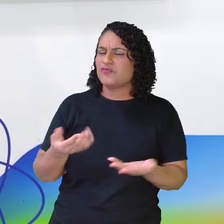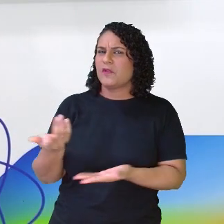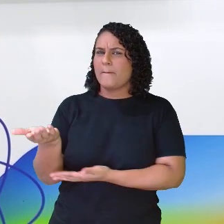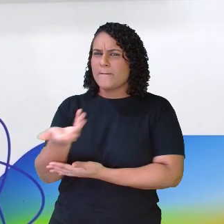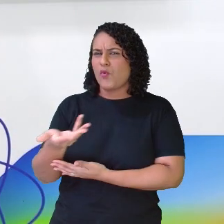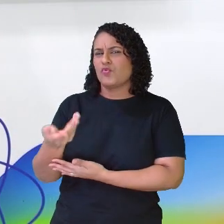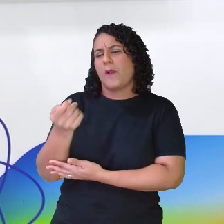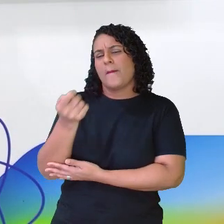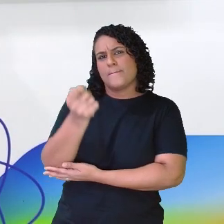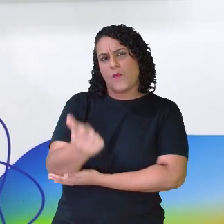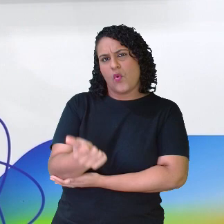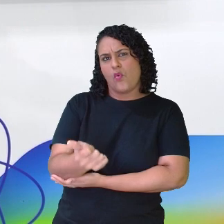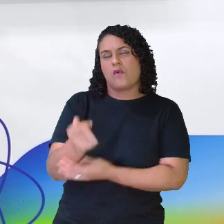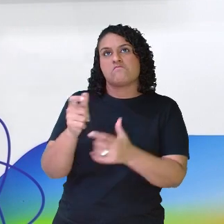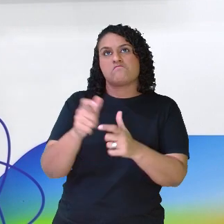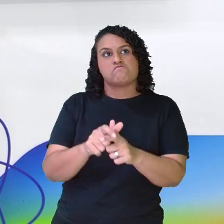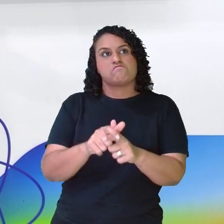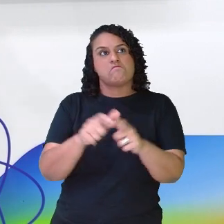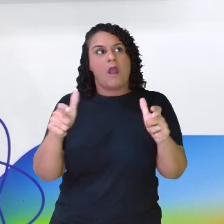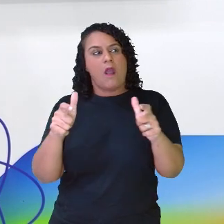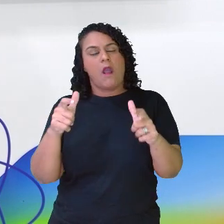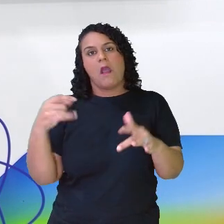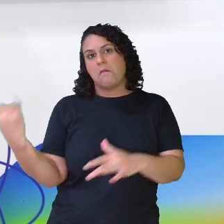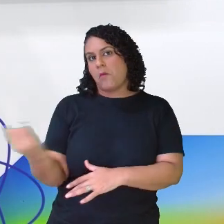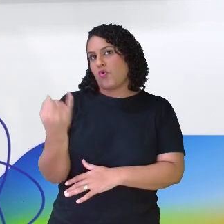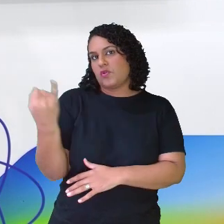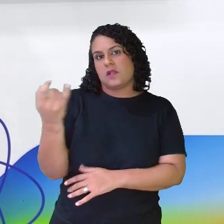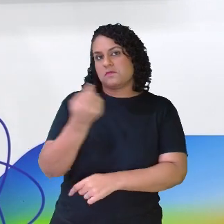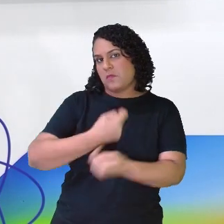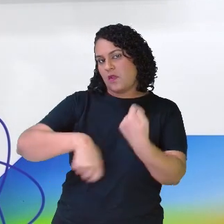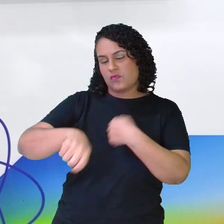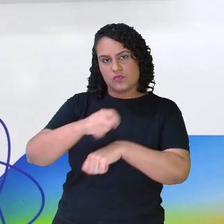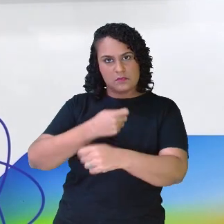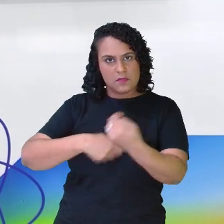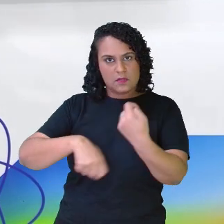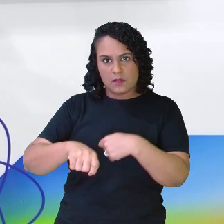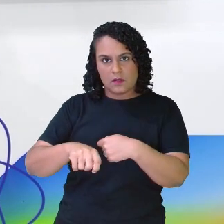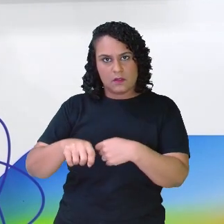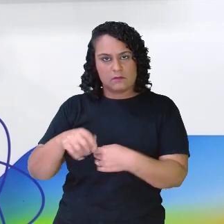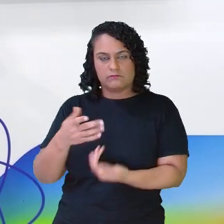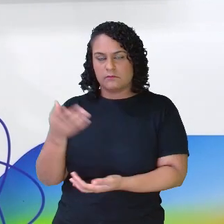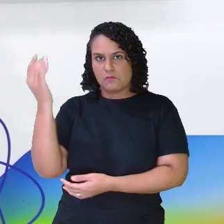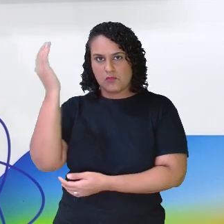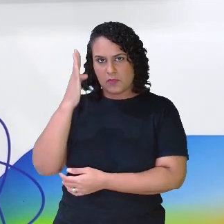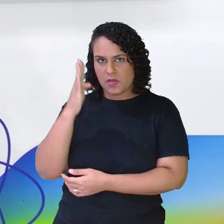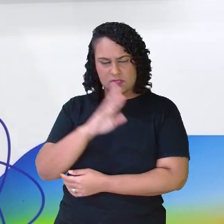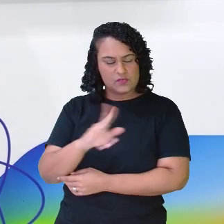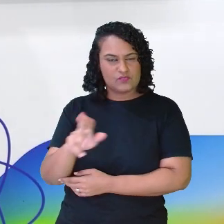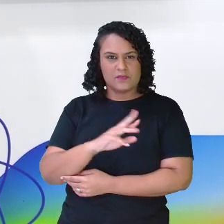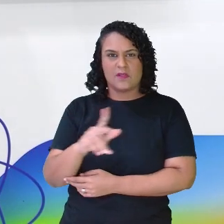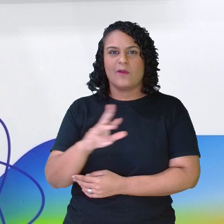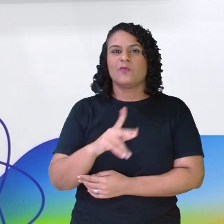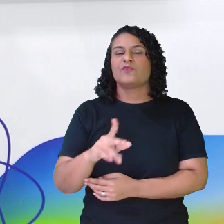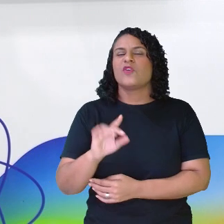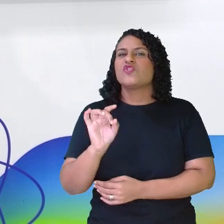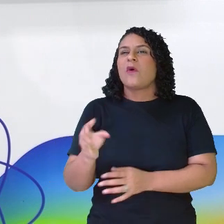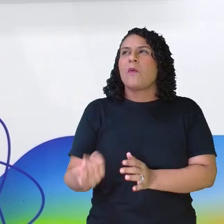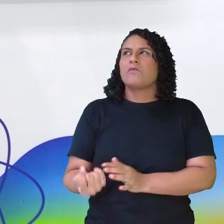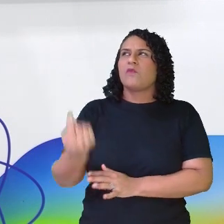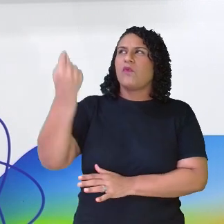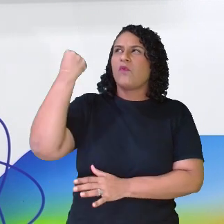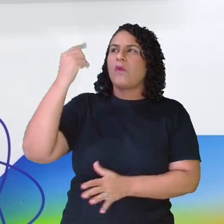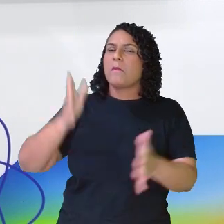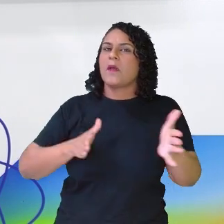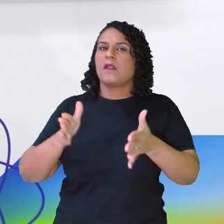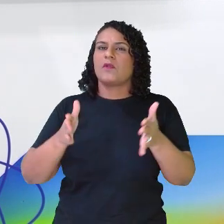tem uma grande importância, vamos dizer assim, para a economia do nosso país, como era naquele período, até porque, lembra, naquele período